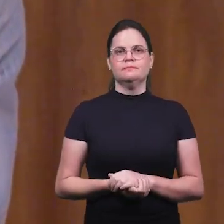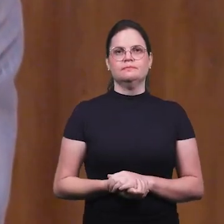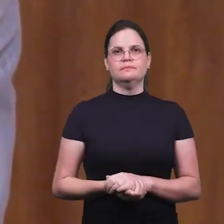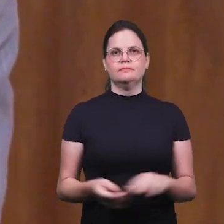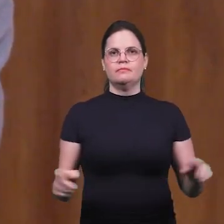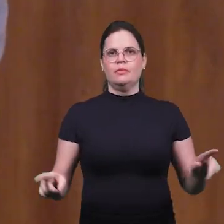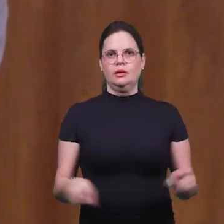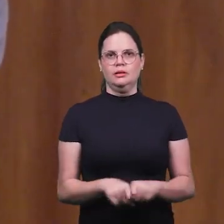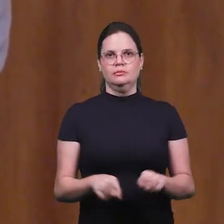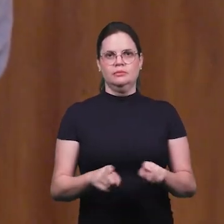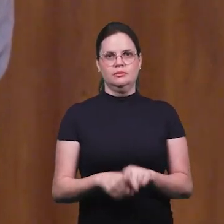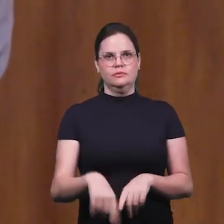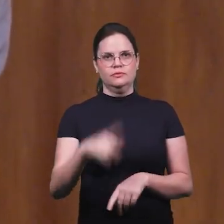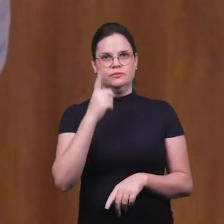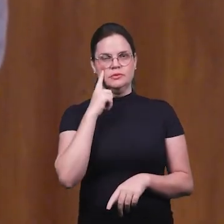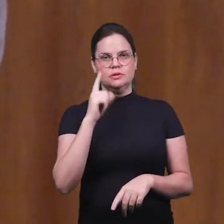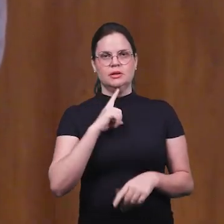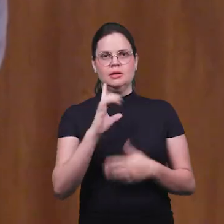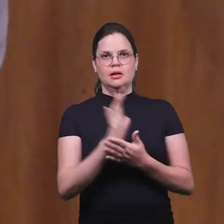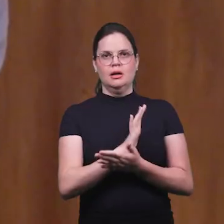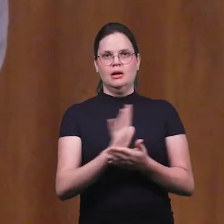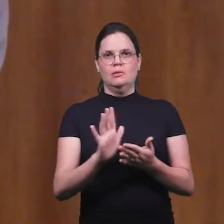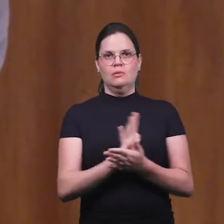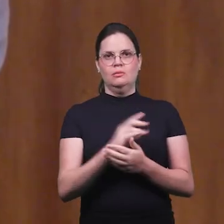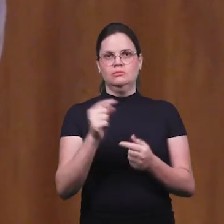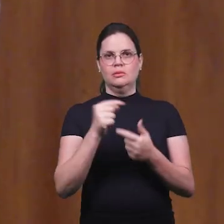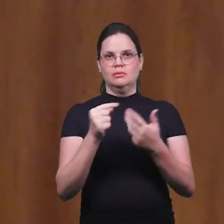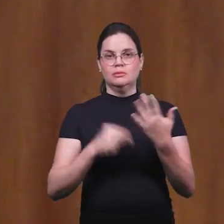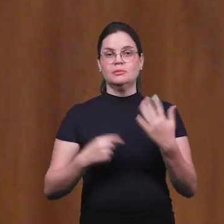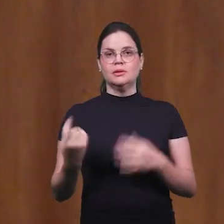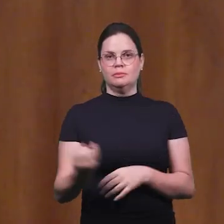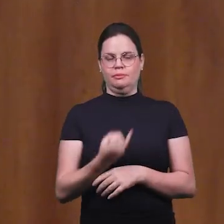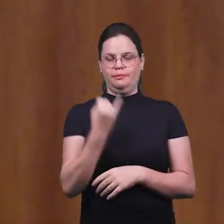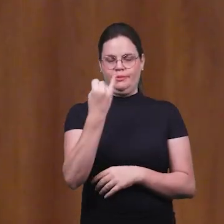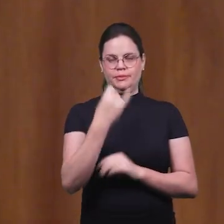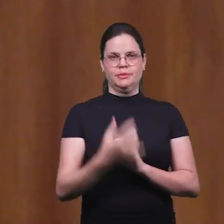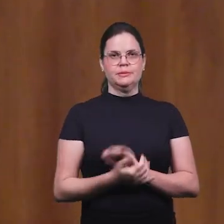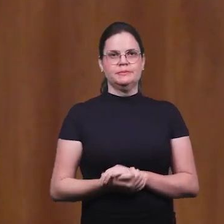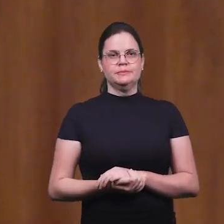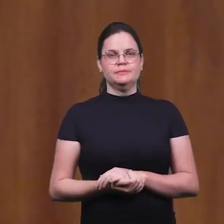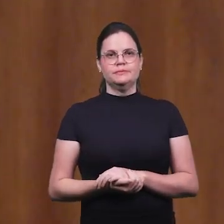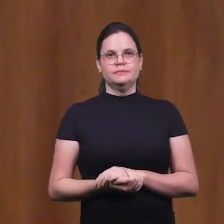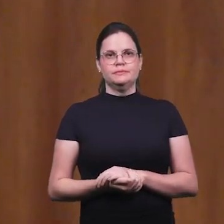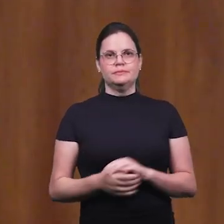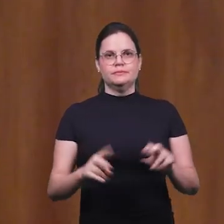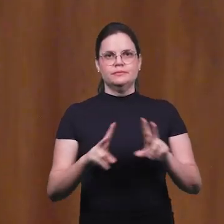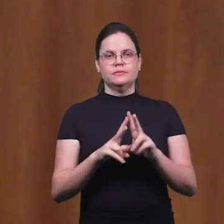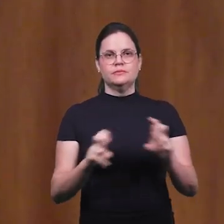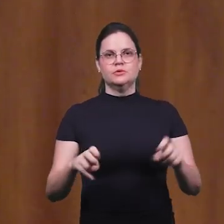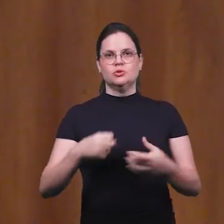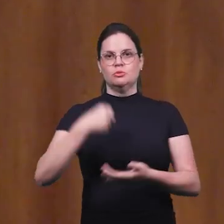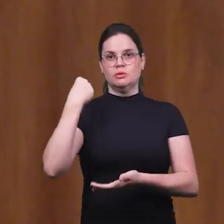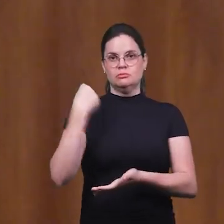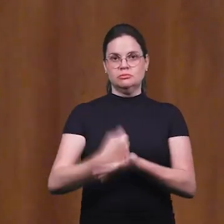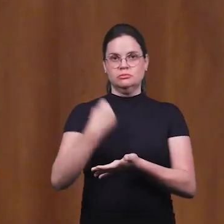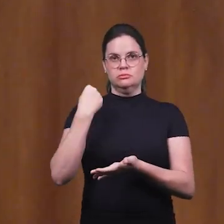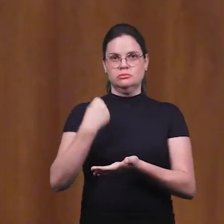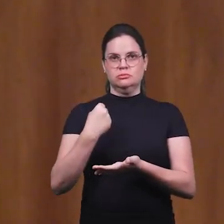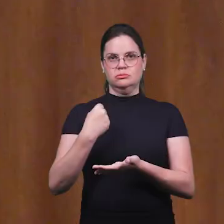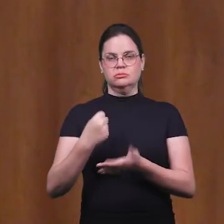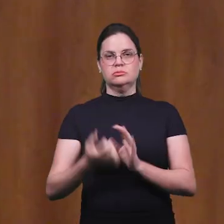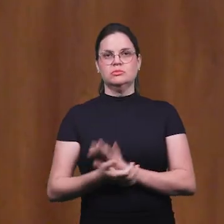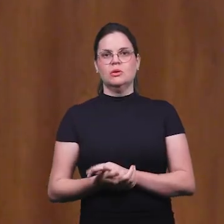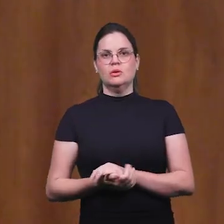alguns aspectos importantes de serem tratados que o pastor Rafael se refere ao testamento, ao registro